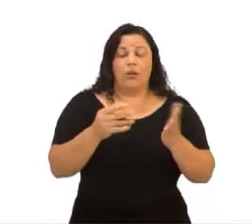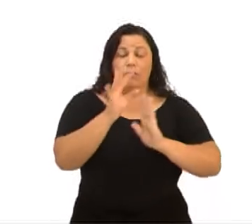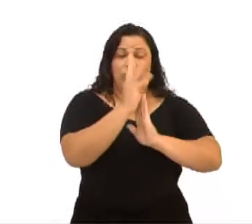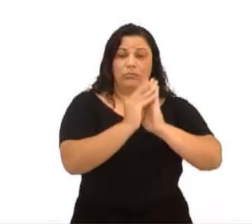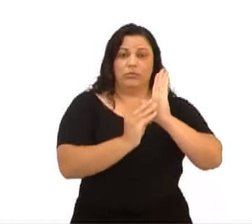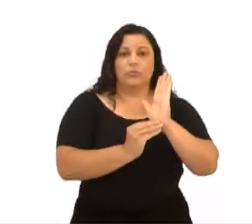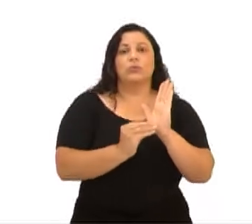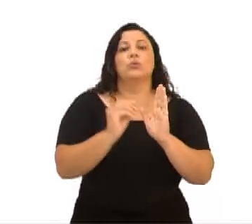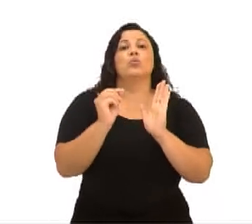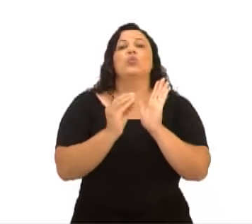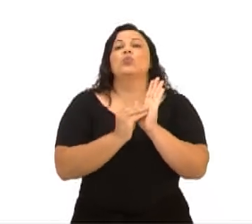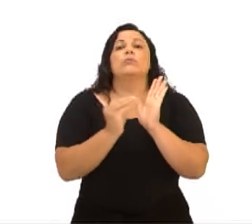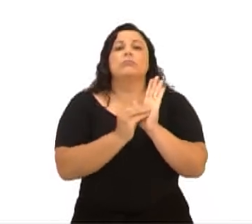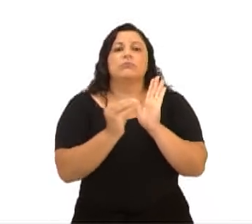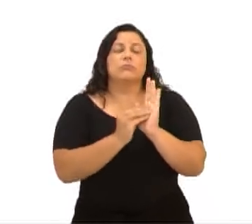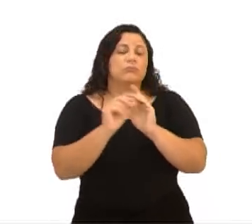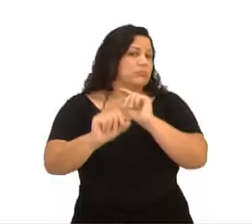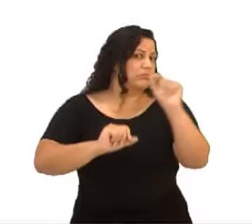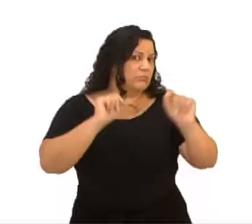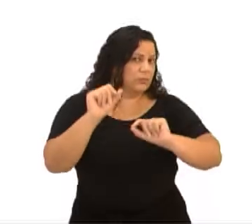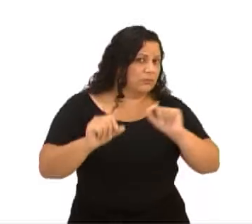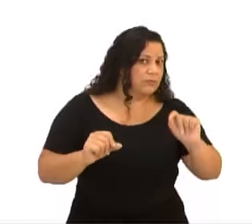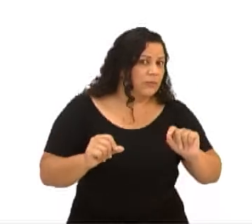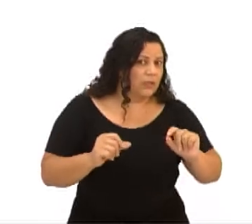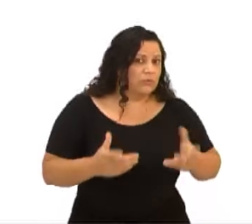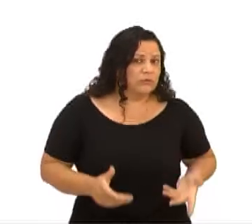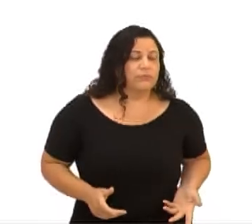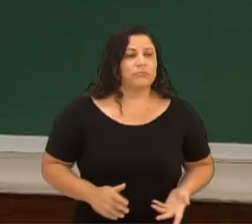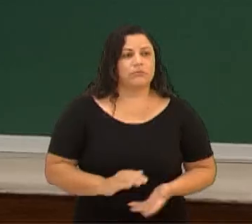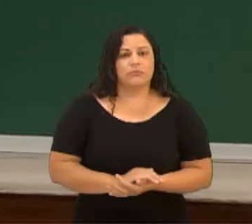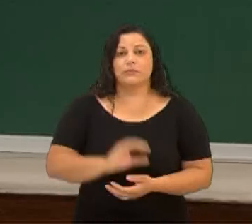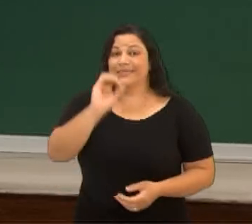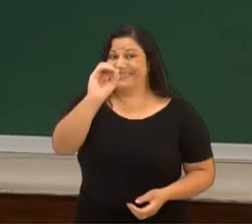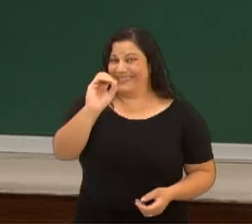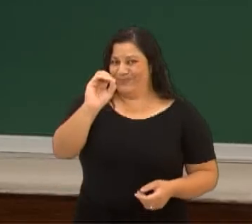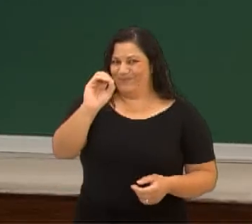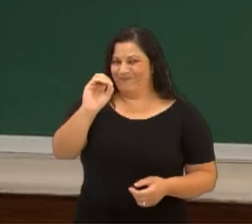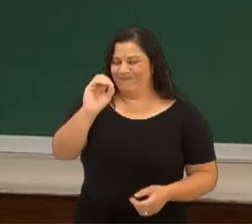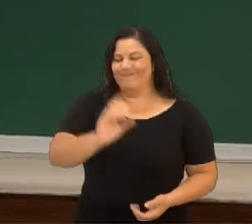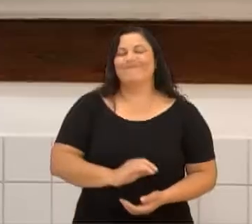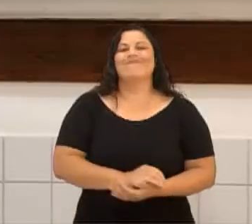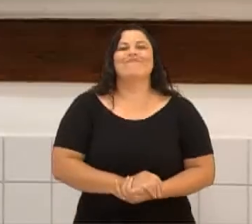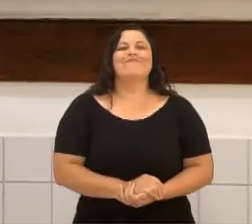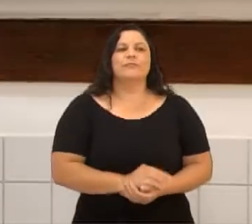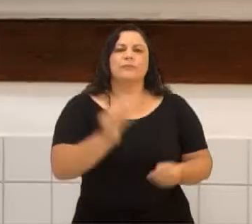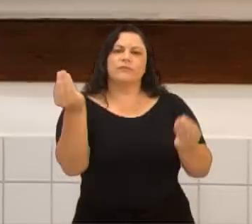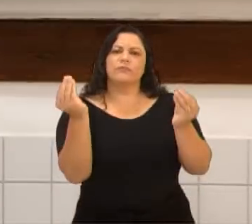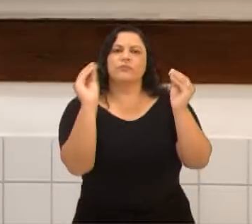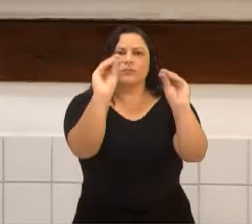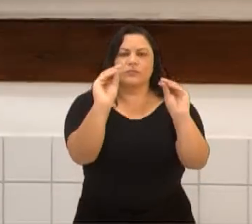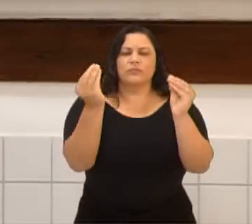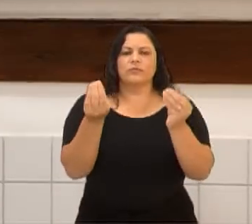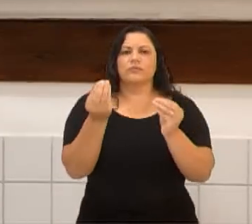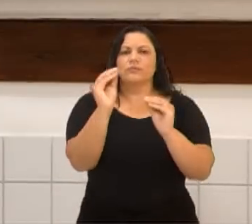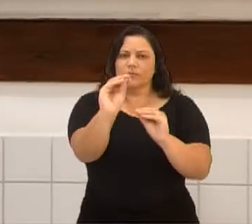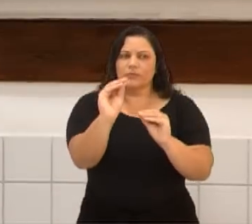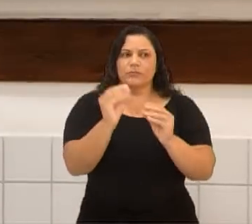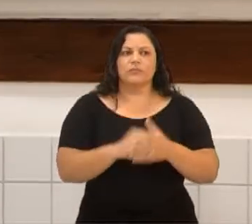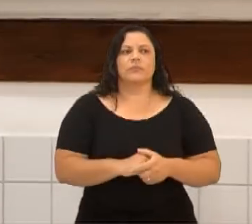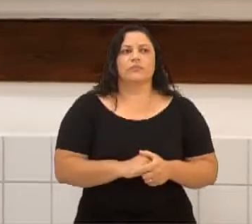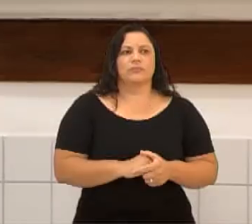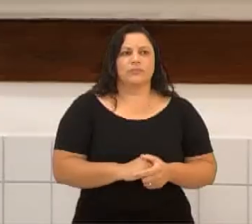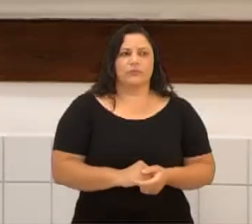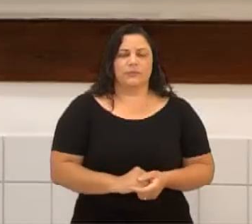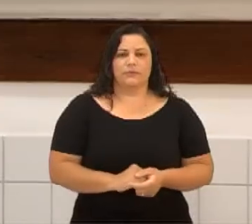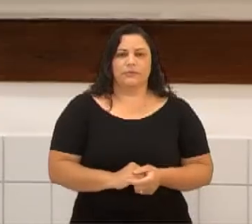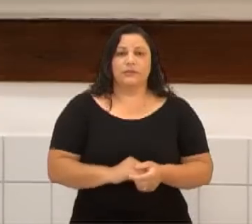com o que falta. Casa em branco completa com 0, muito bom. Então, vamos completando aqui, ó.